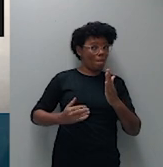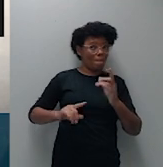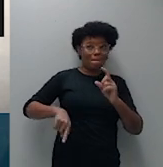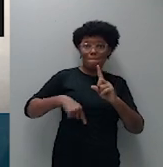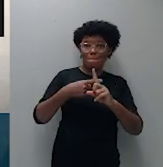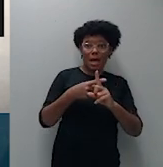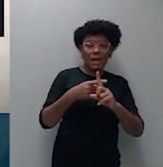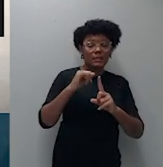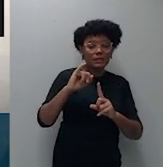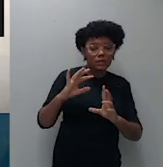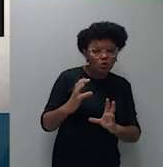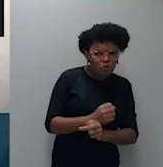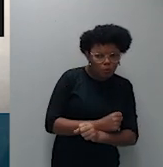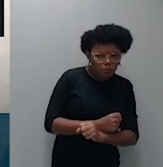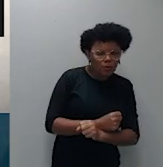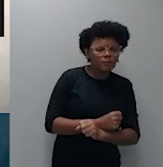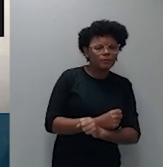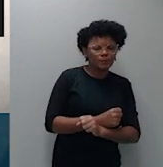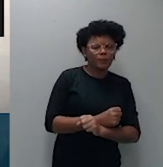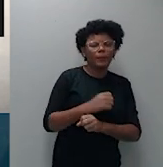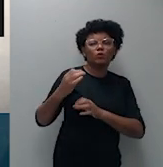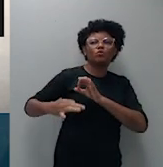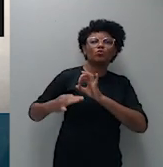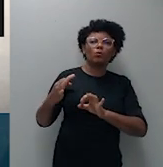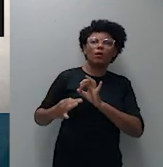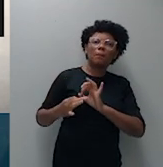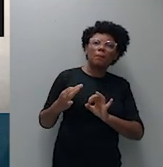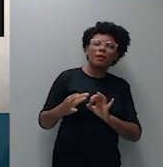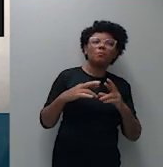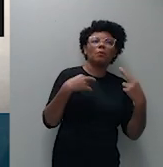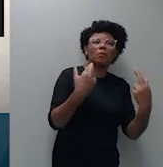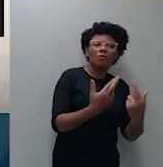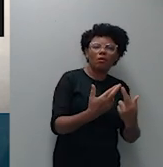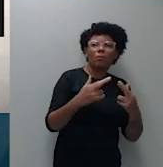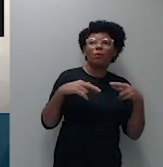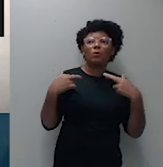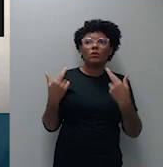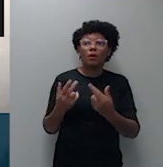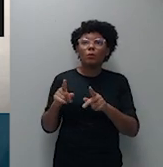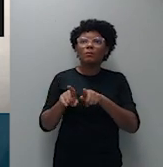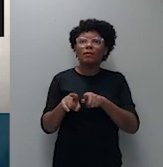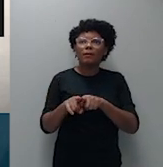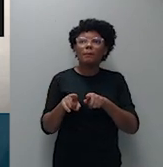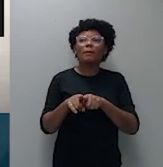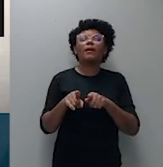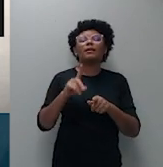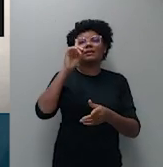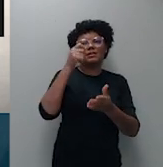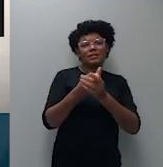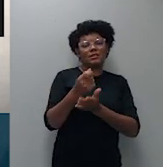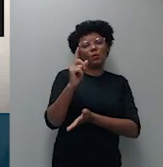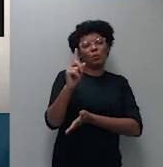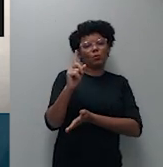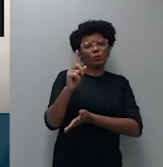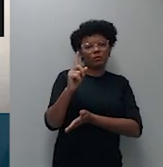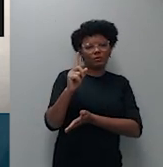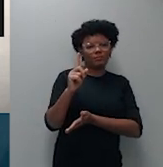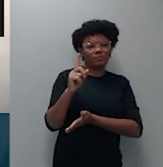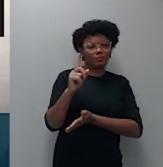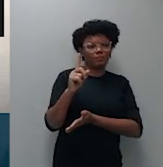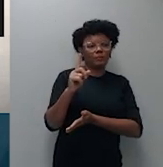passado inflamar julgamento por sessão imagens monocrática